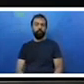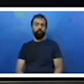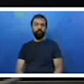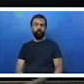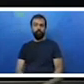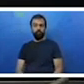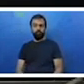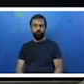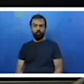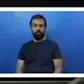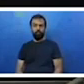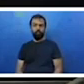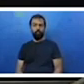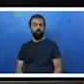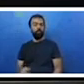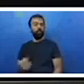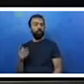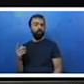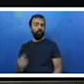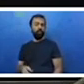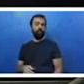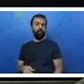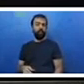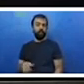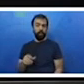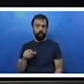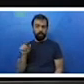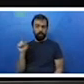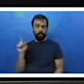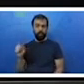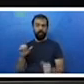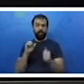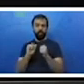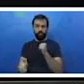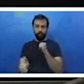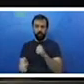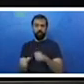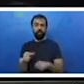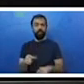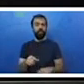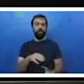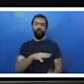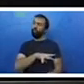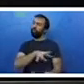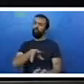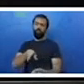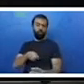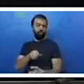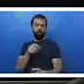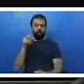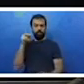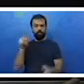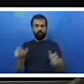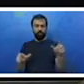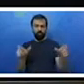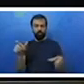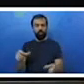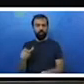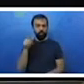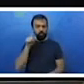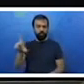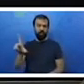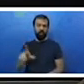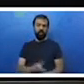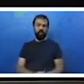Será que o parkour ele é acessível a todos? Né? Será que nós conseguimos realizar o parkour na nossa cidade, na nossa escola? Será que dá para fazer alguns desses